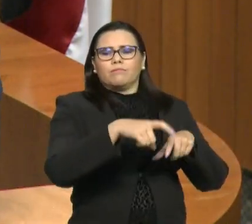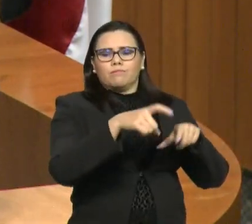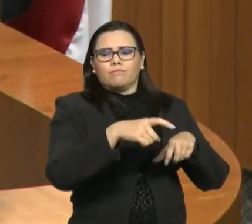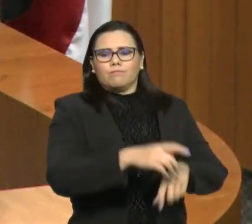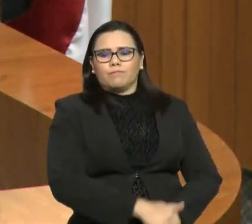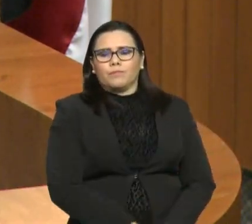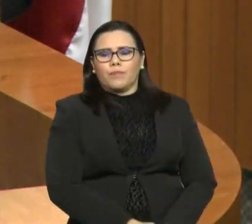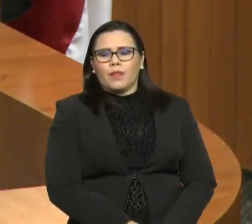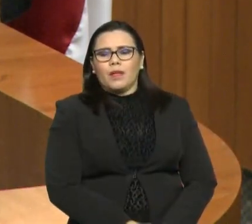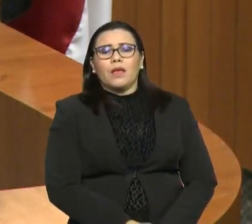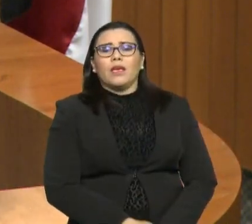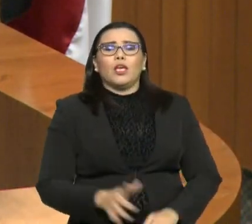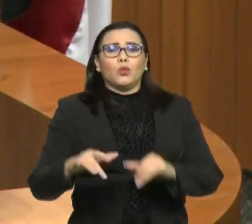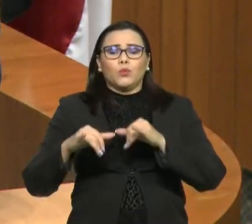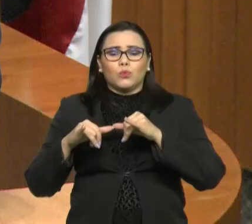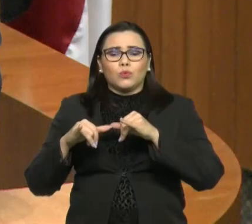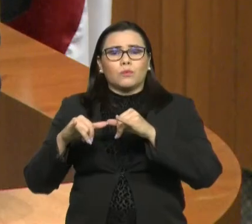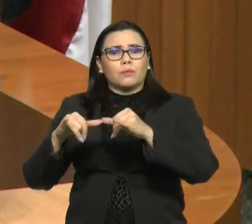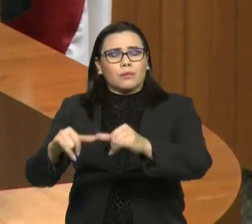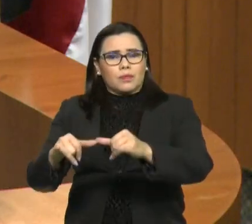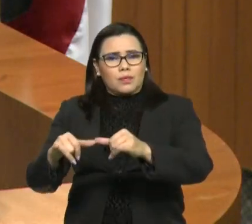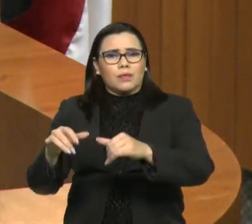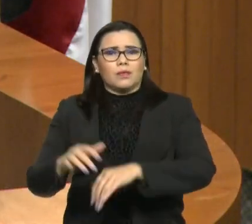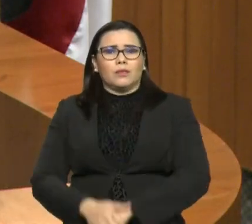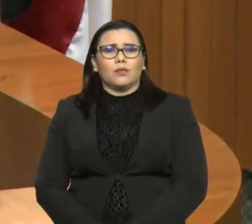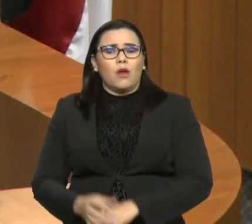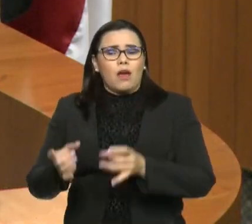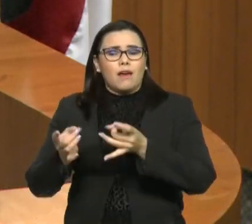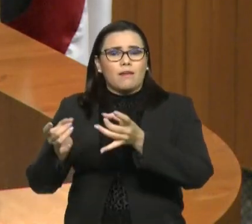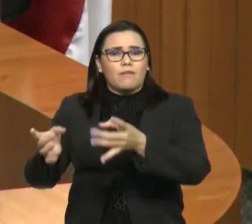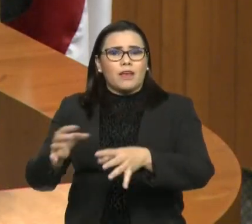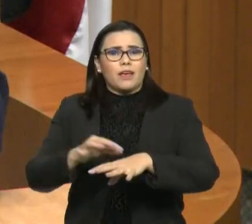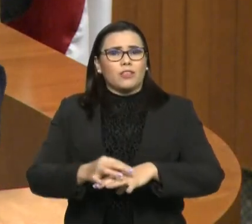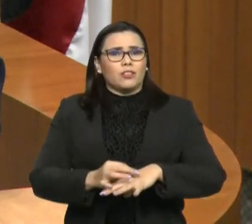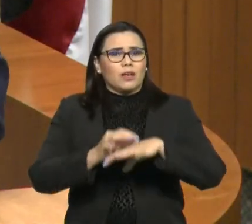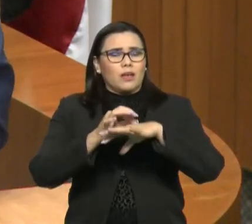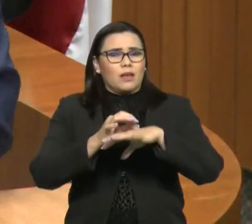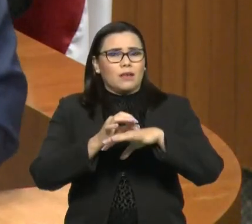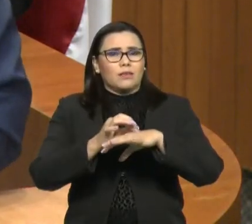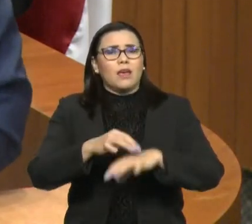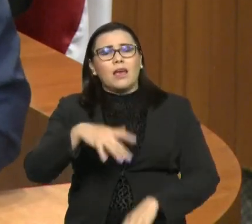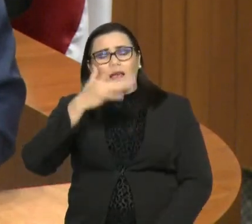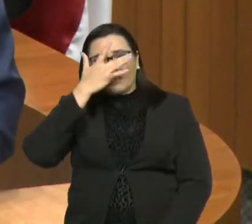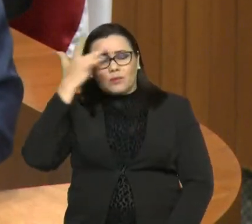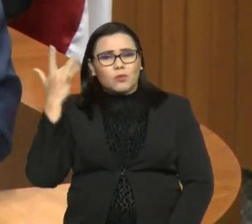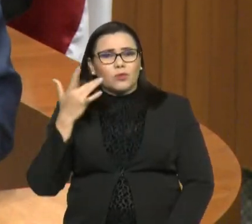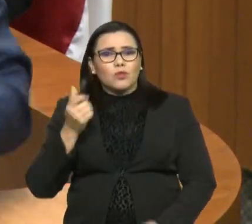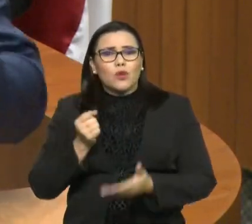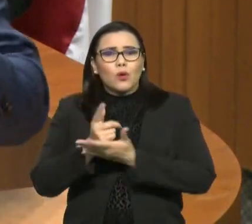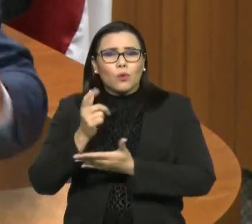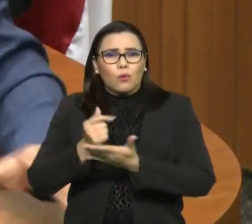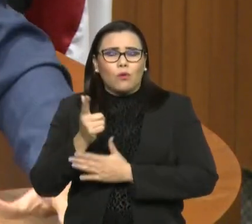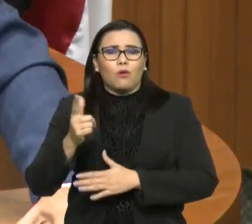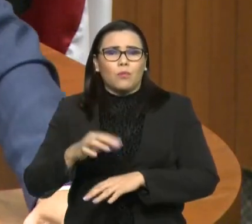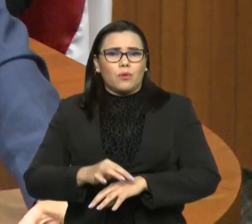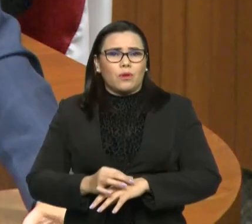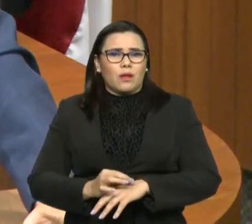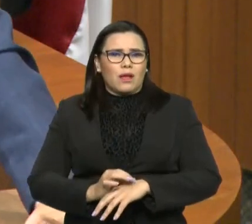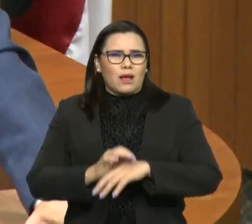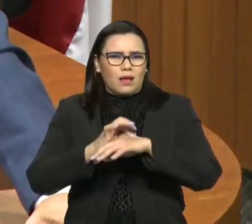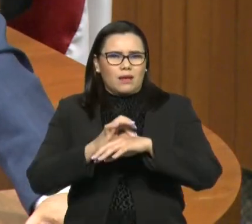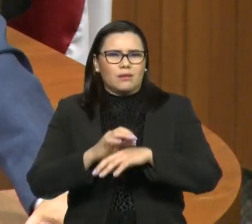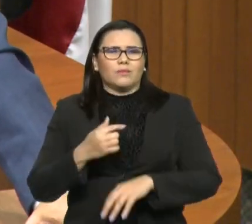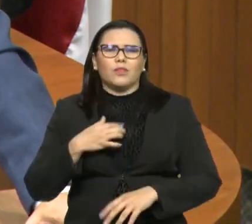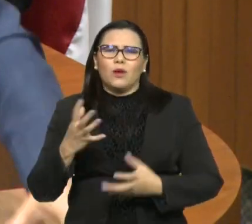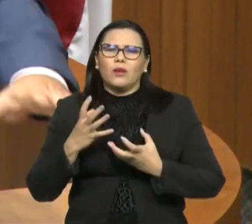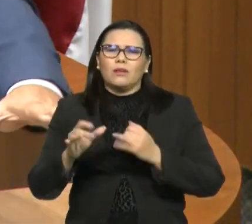que está posto no balcão, que chega ao nosso consumidor, deputado Cláudio. Só para fazer alguns